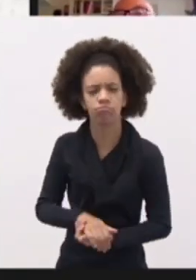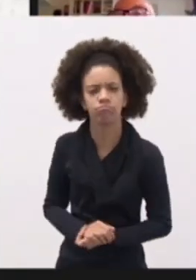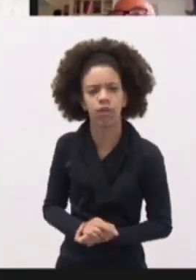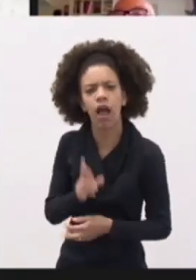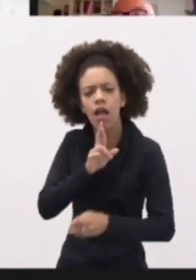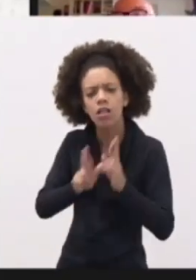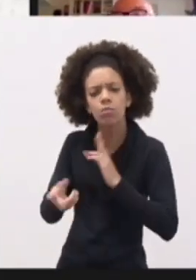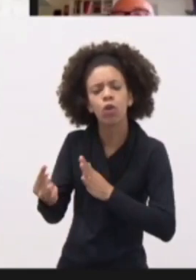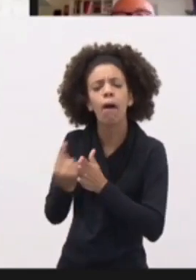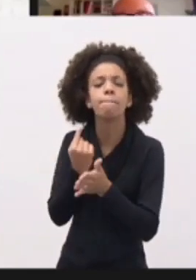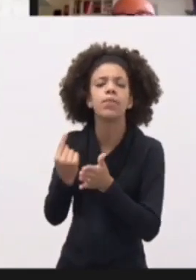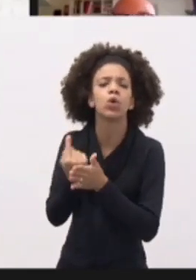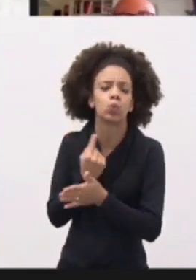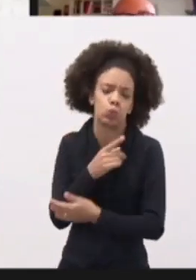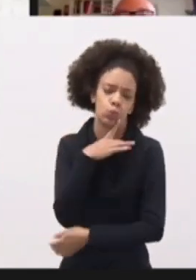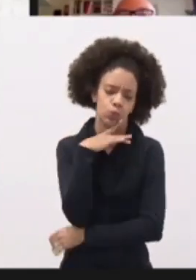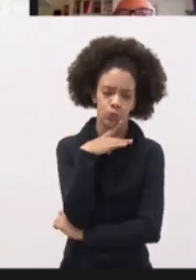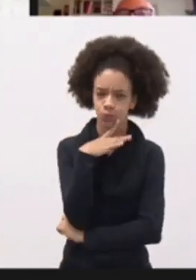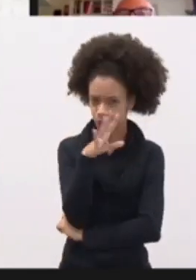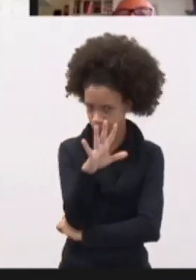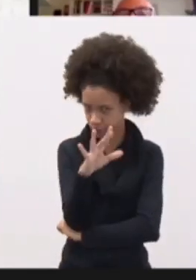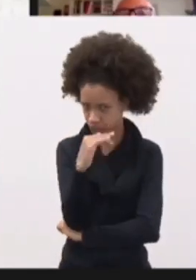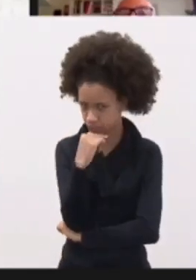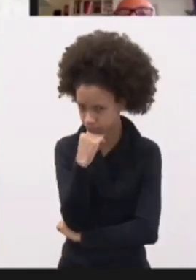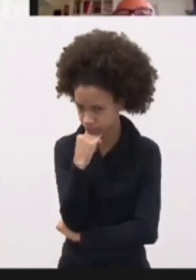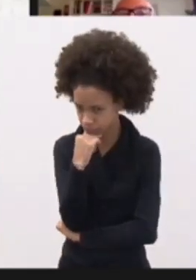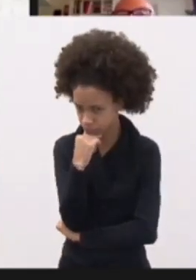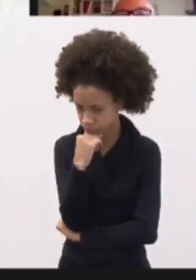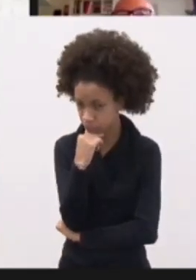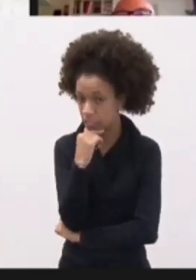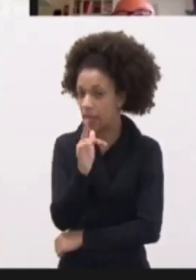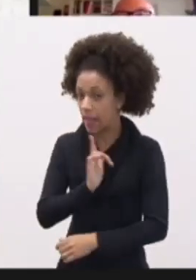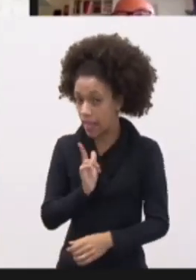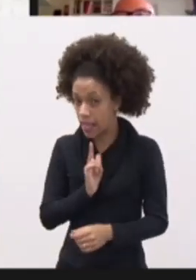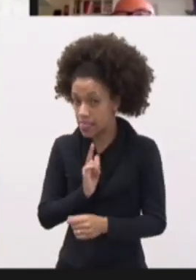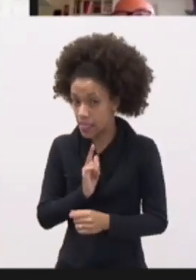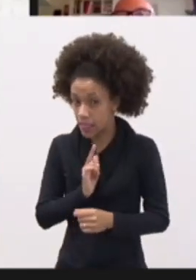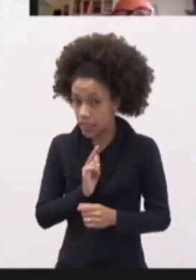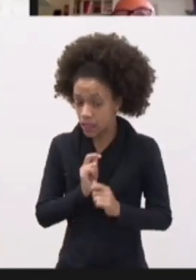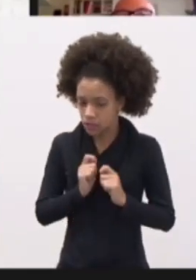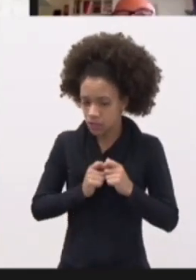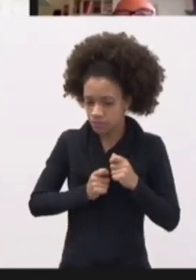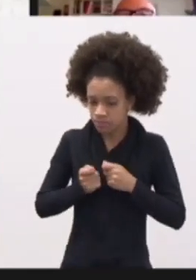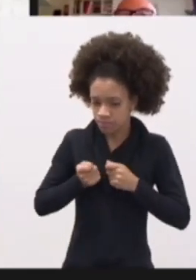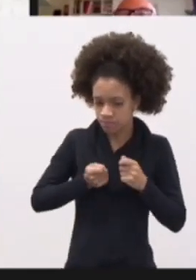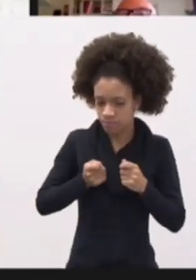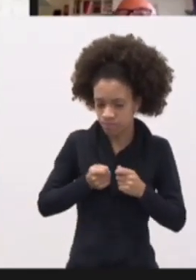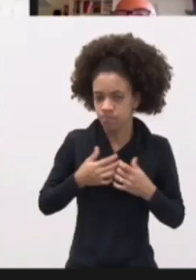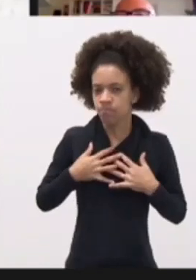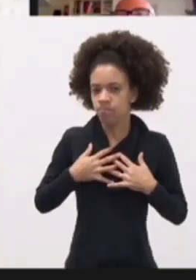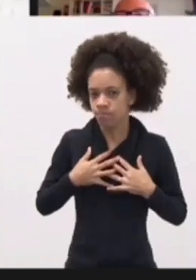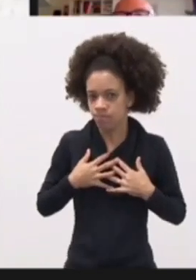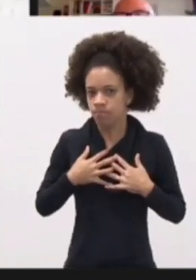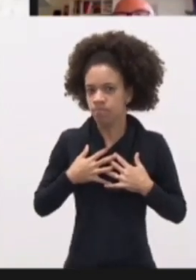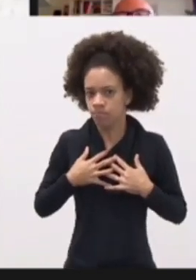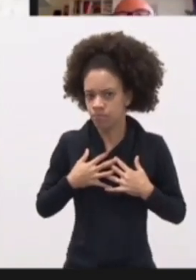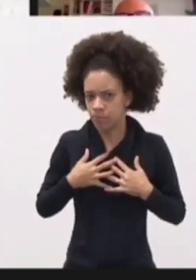responderem uma pergunta. Ter controle na respiração me ajuda a ser menos